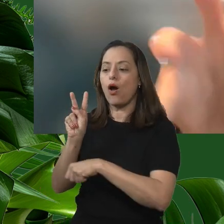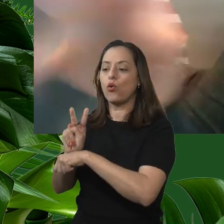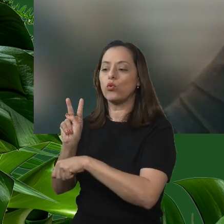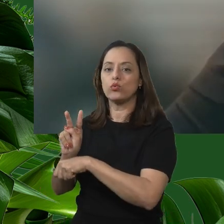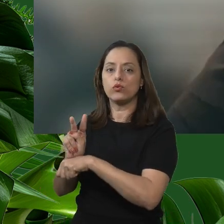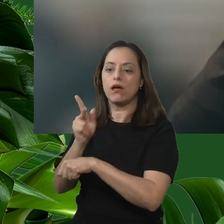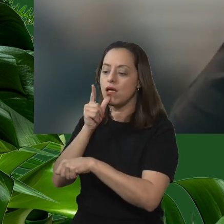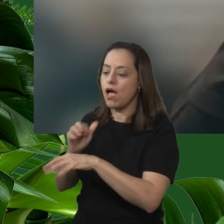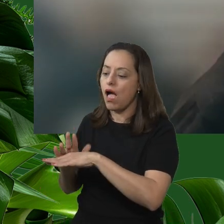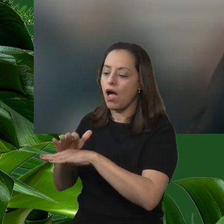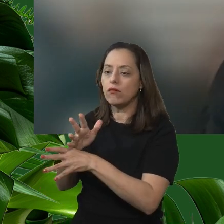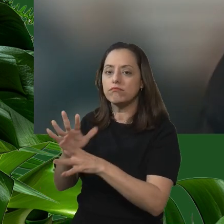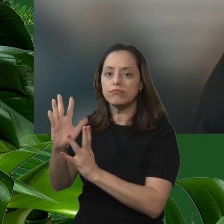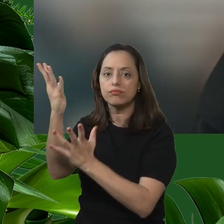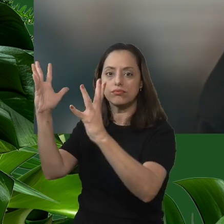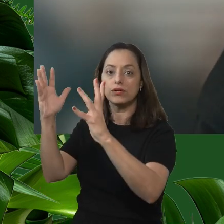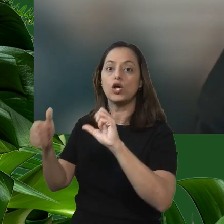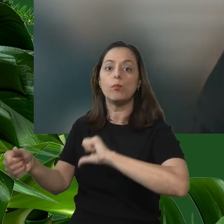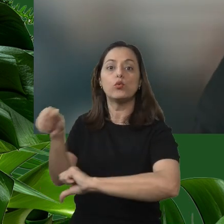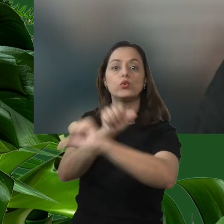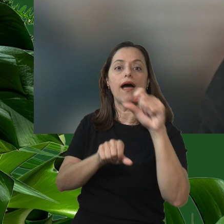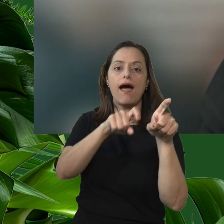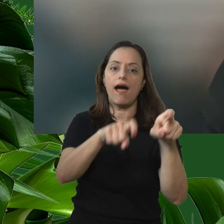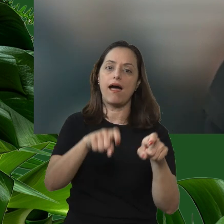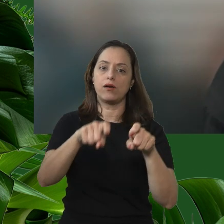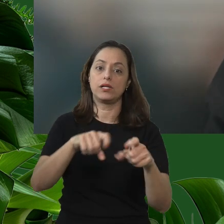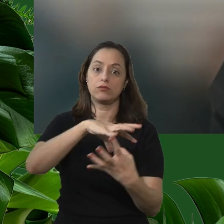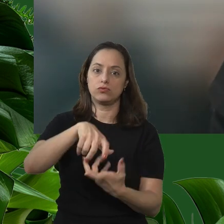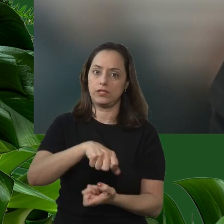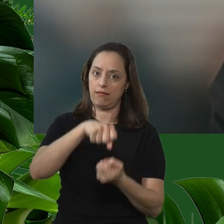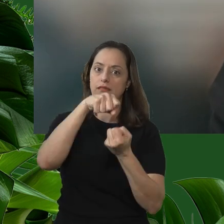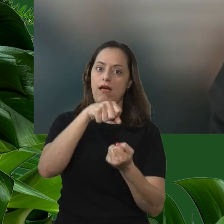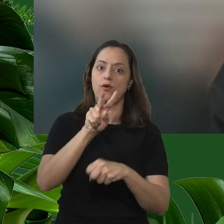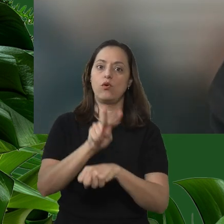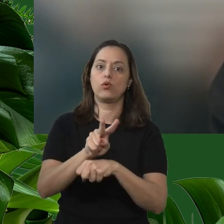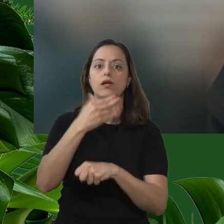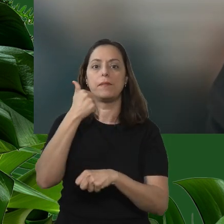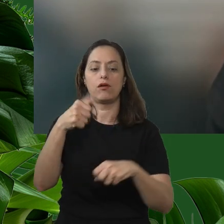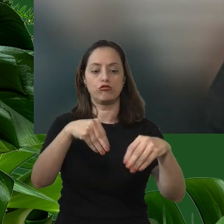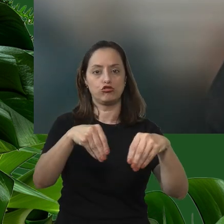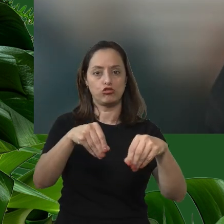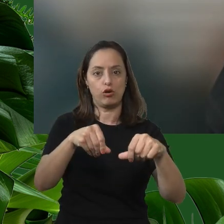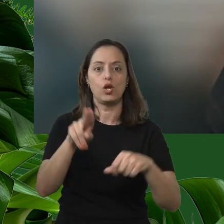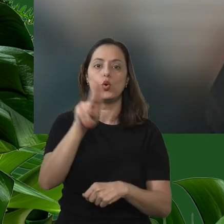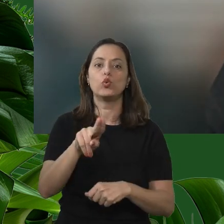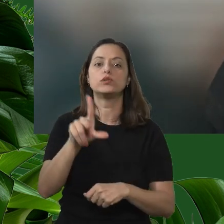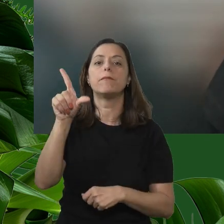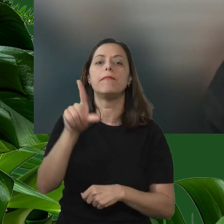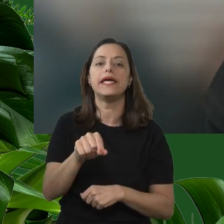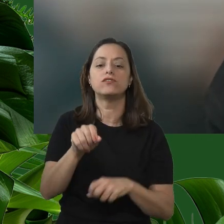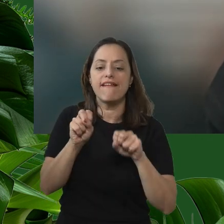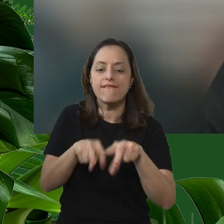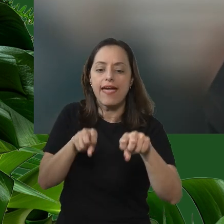eles possam fazer uma transição para um modelo agrícola mais sustentável, que cuide melhor do solo, que use menos veneno e que